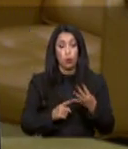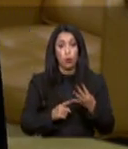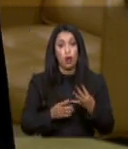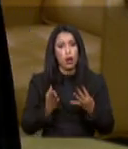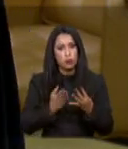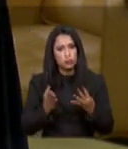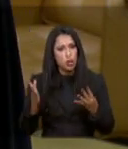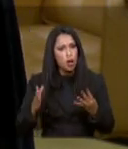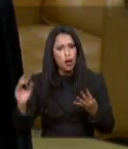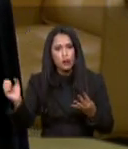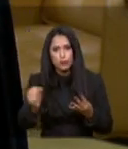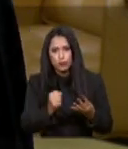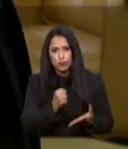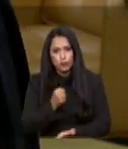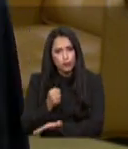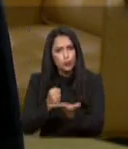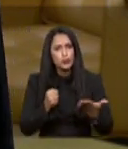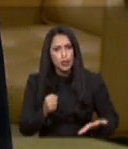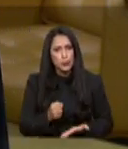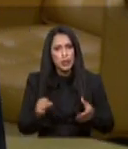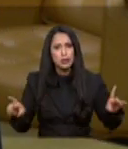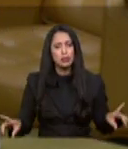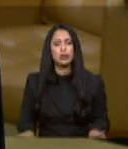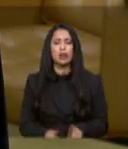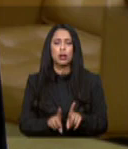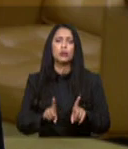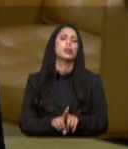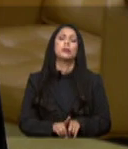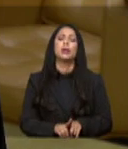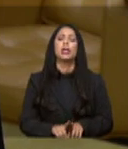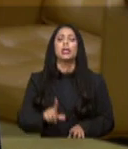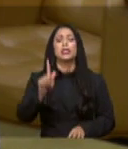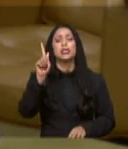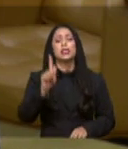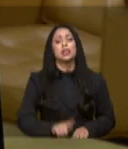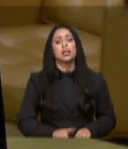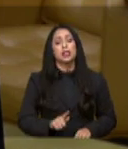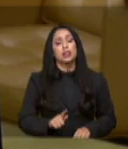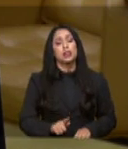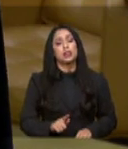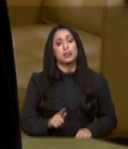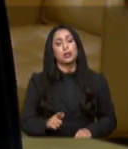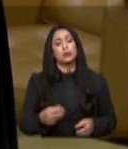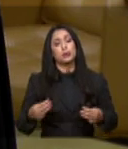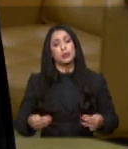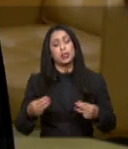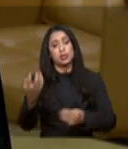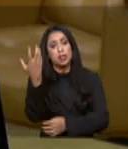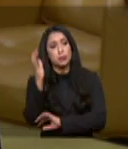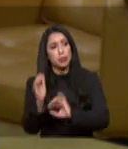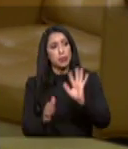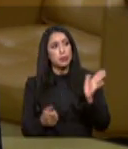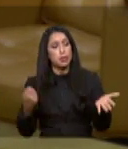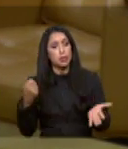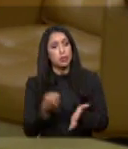fundamental, e é uma novidade expressiva dessa gestão do Ministério do Meio Ambiente, que é o pagamento por serviços